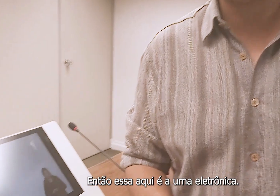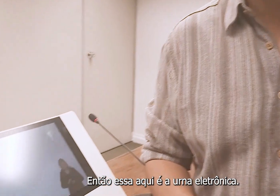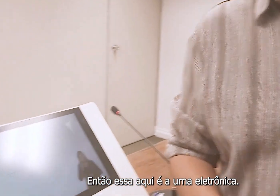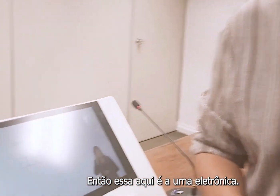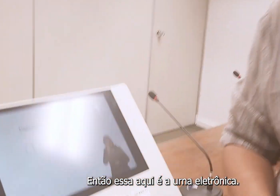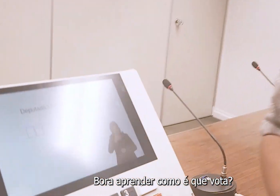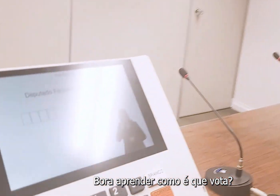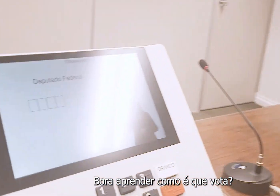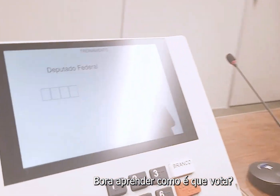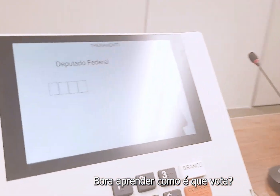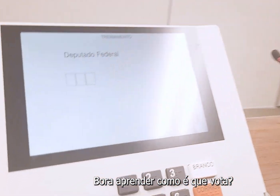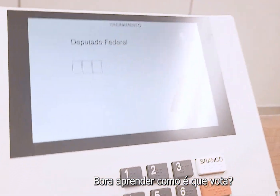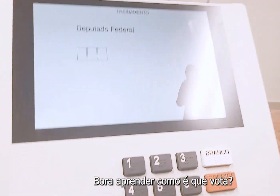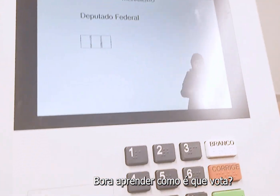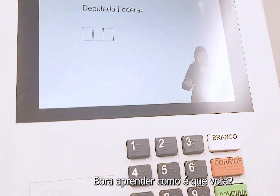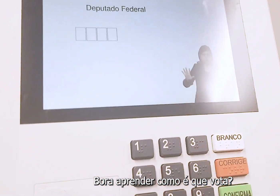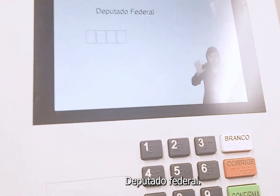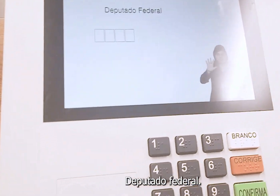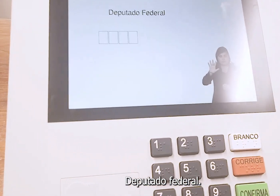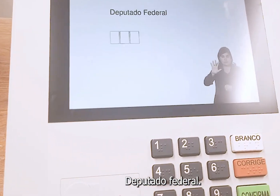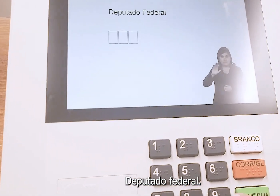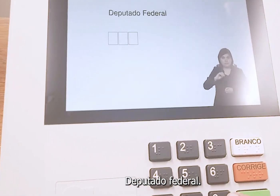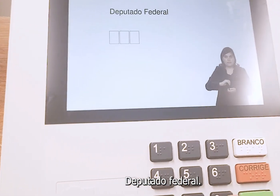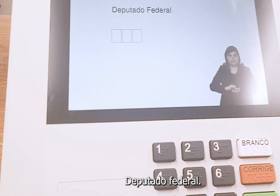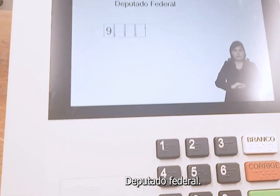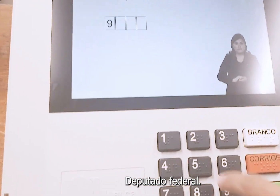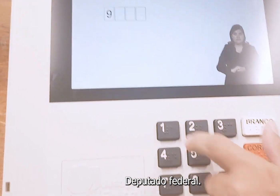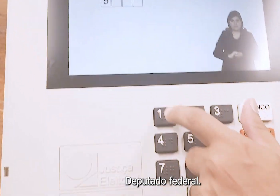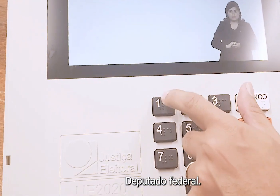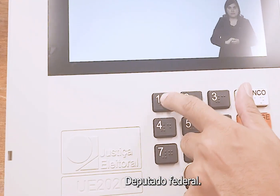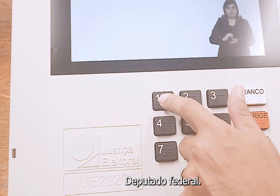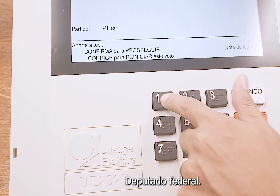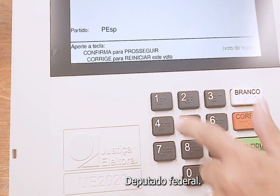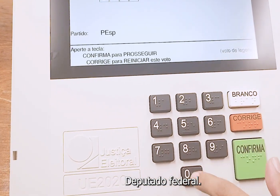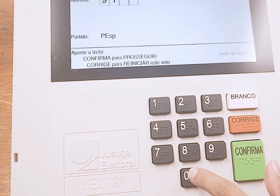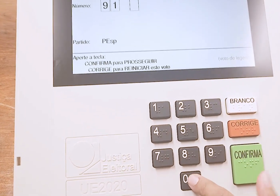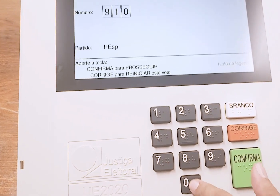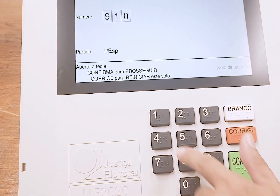é a urna eletrônica. Bora aprender como é que vota? Deputado federal.